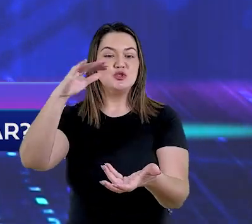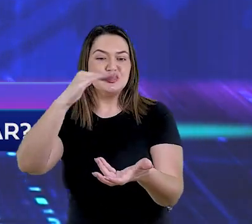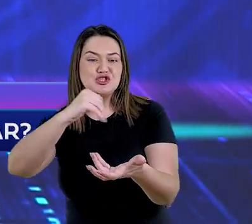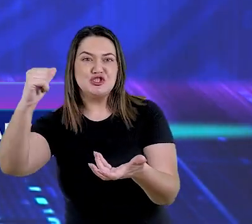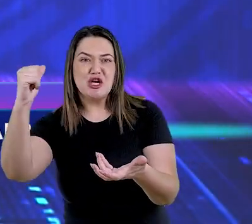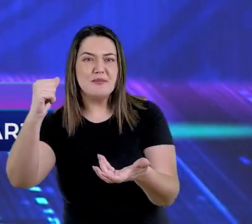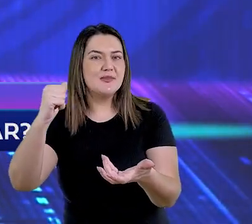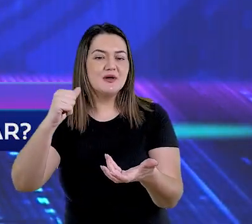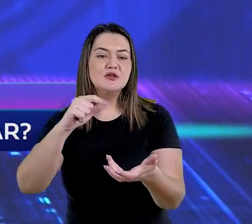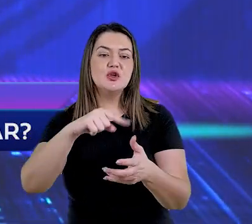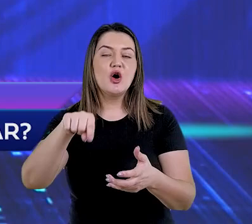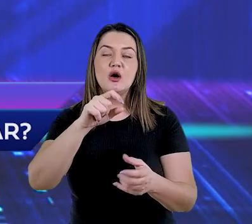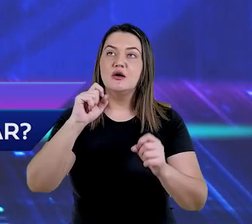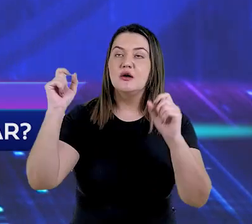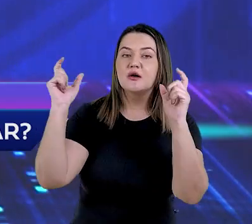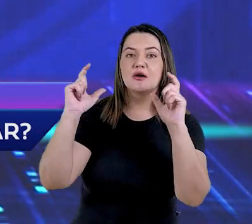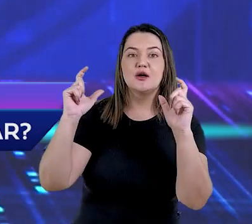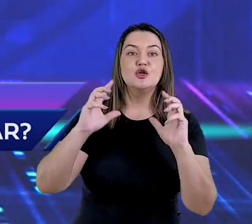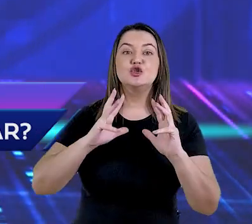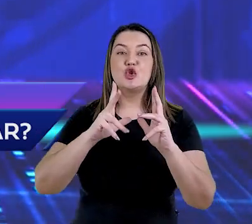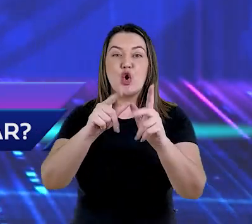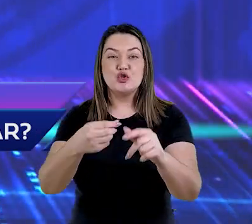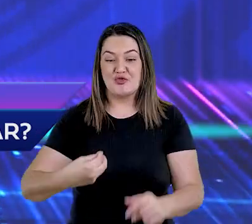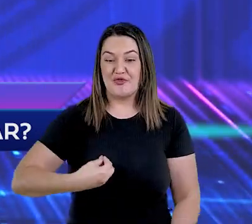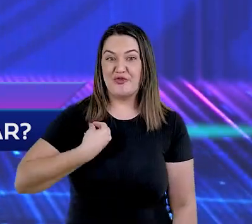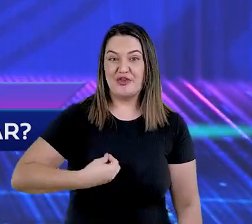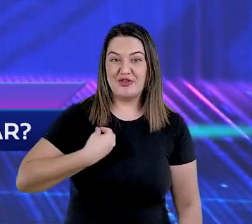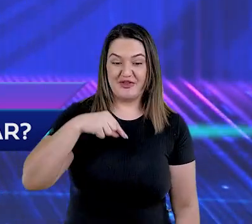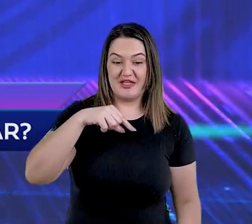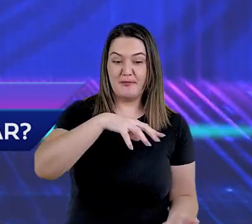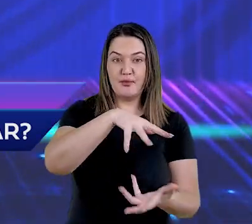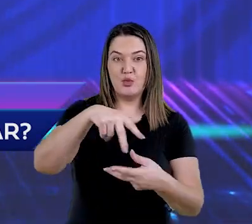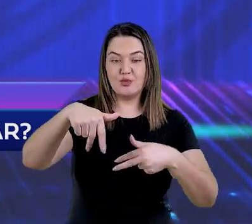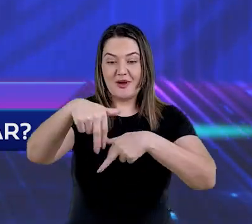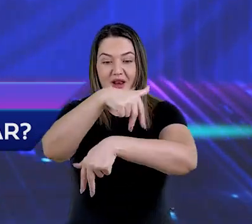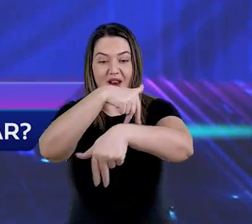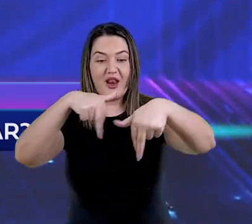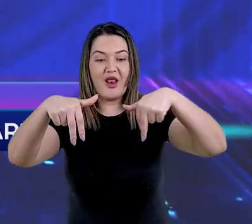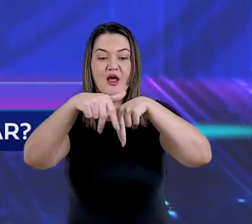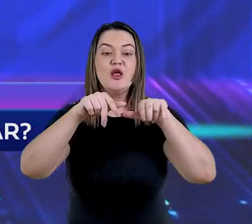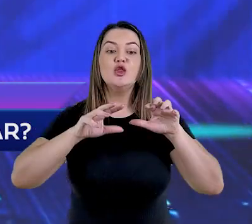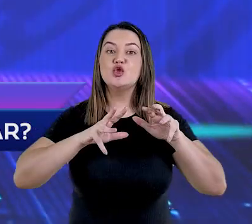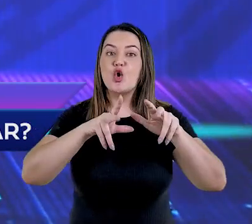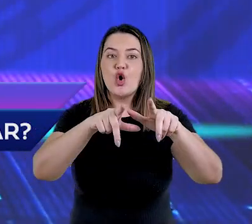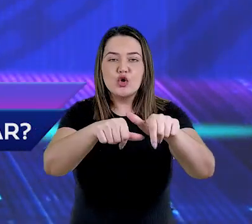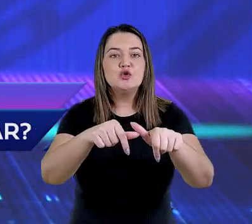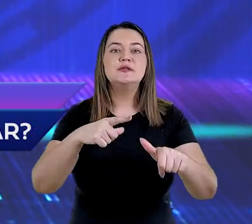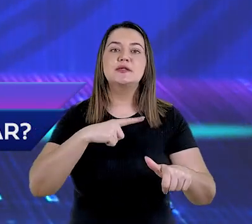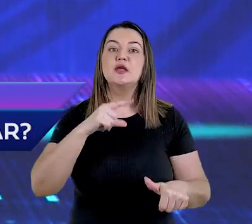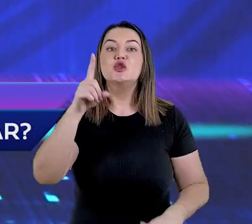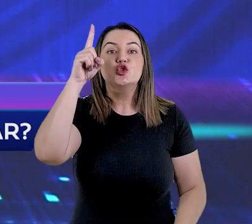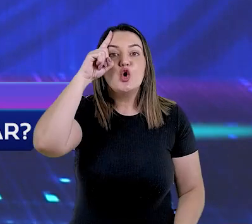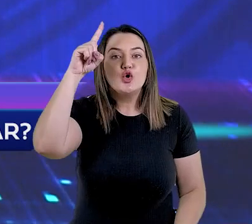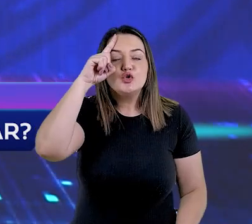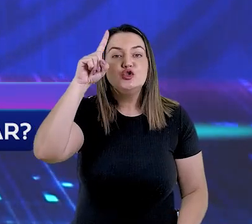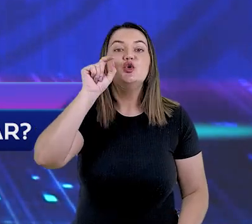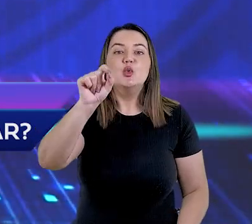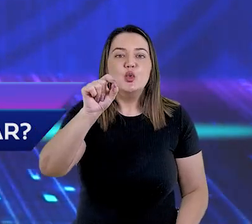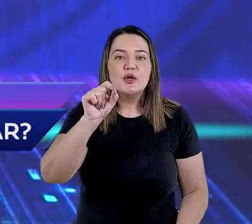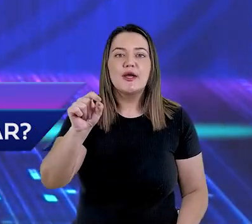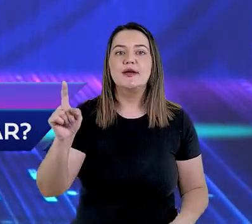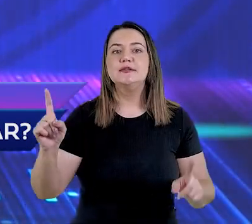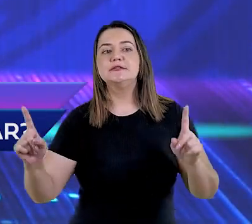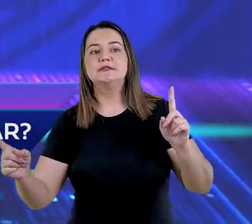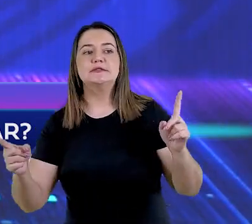Terra. Onde todos os que moram aqui no planeta estão sendo levados a buscarem ao